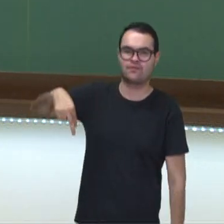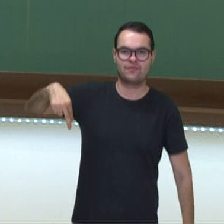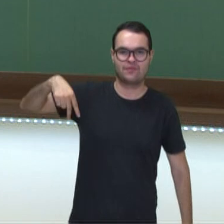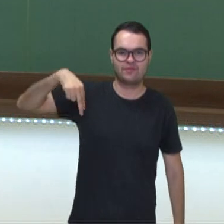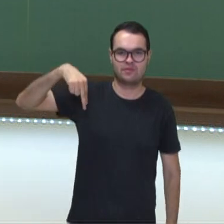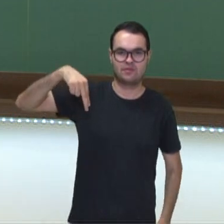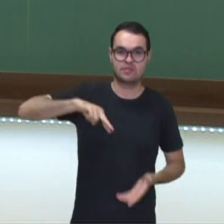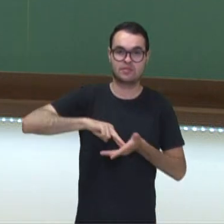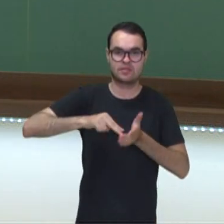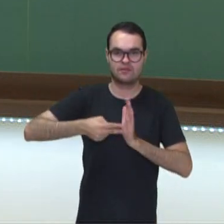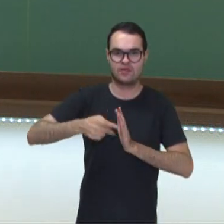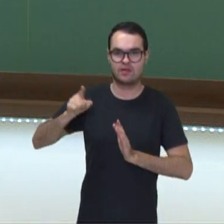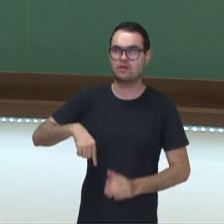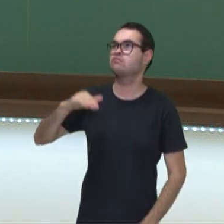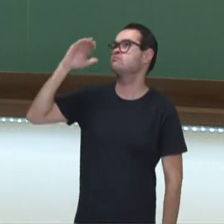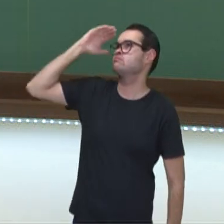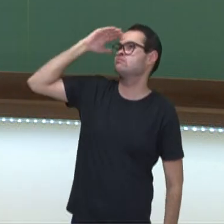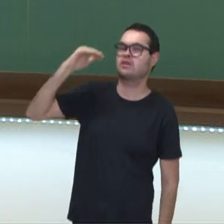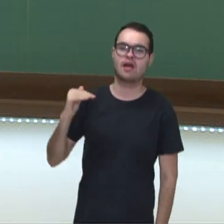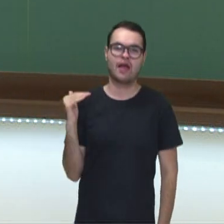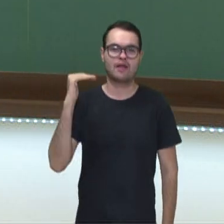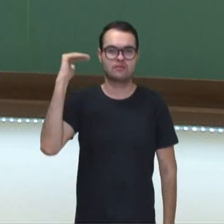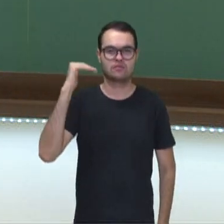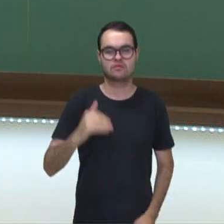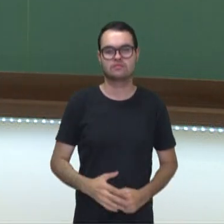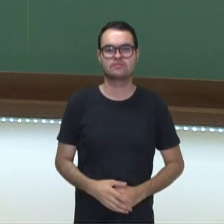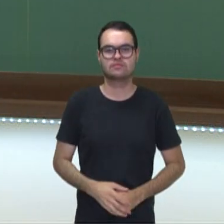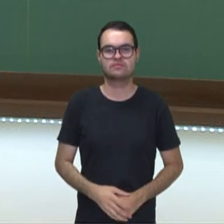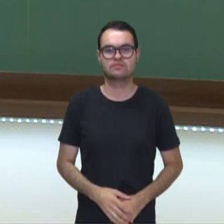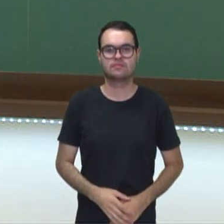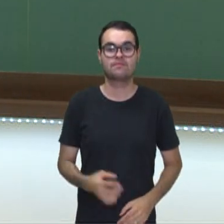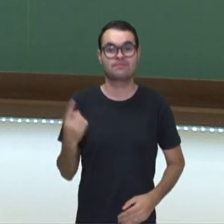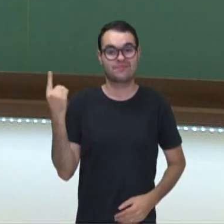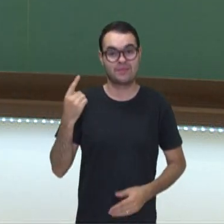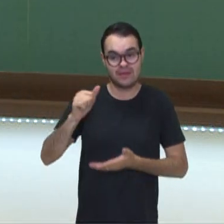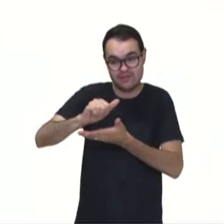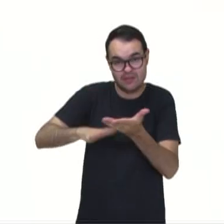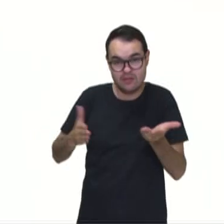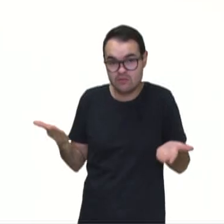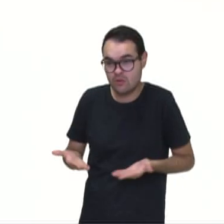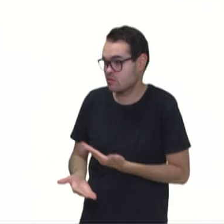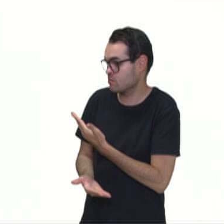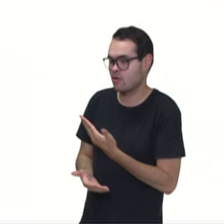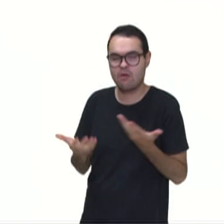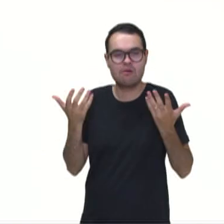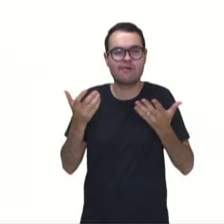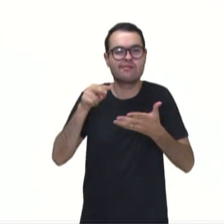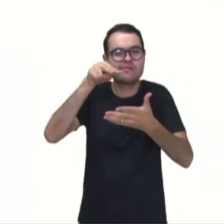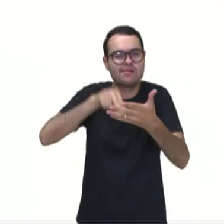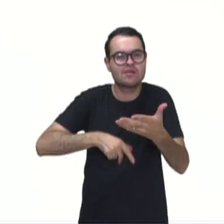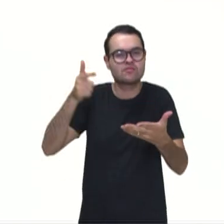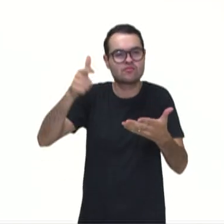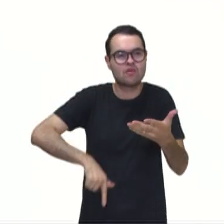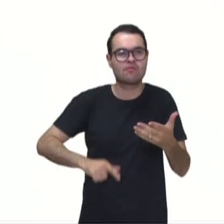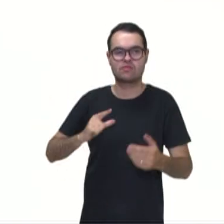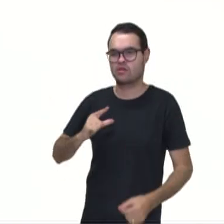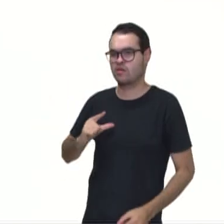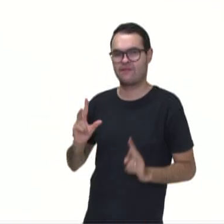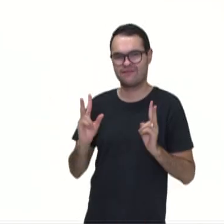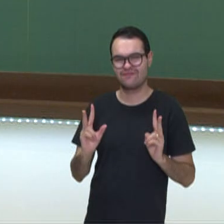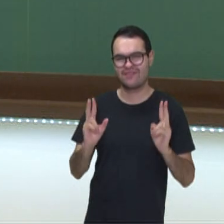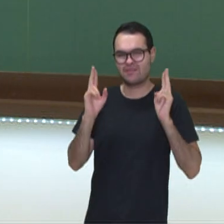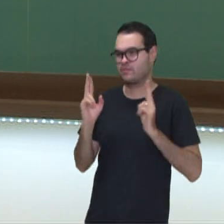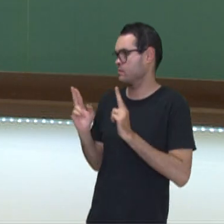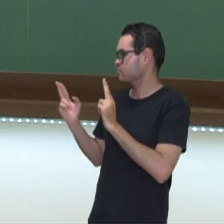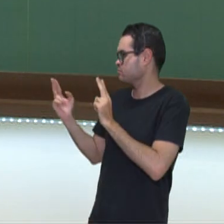que indicam o universo adulto. Pois bem, a primeira atividade de hoje, quero que vocês releiam aí esse